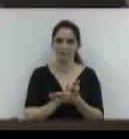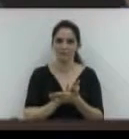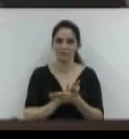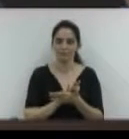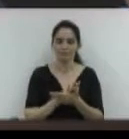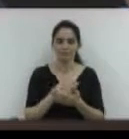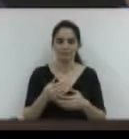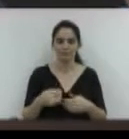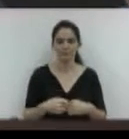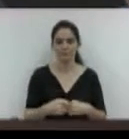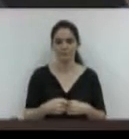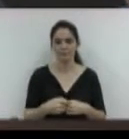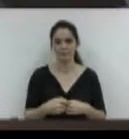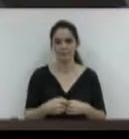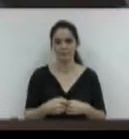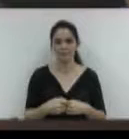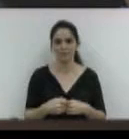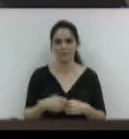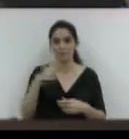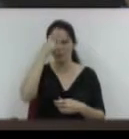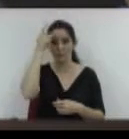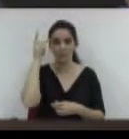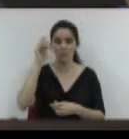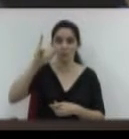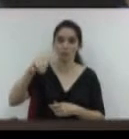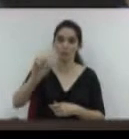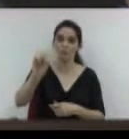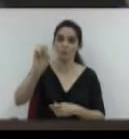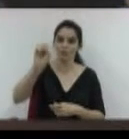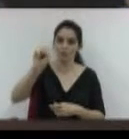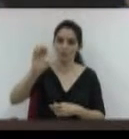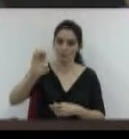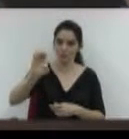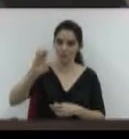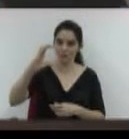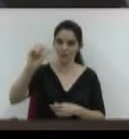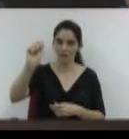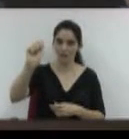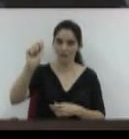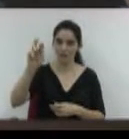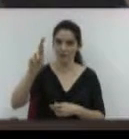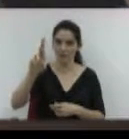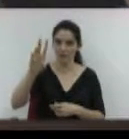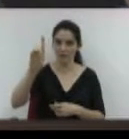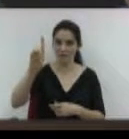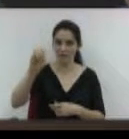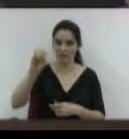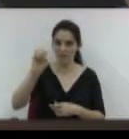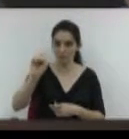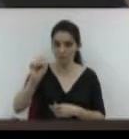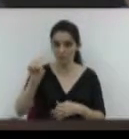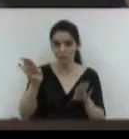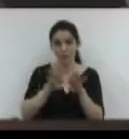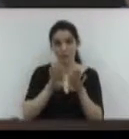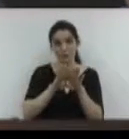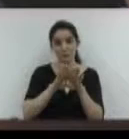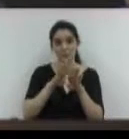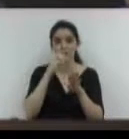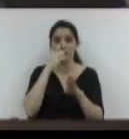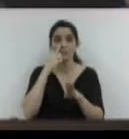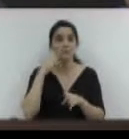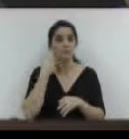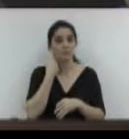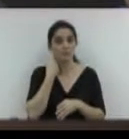Negócios Jurídicos, Dr. José Carlos, como o presidente da Câmara, Pastor Newton, e o vereador Raul Nilsen, visto que o